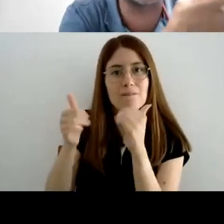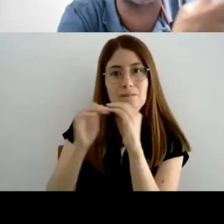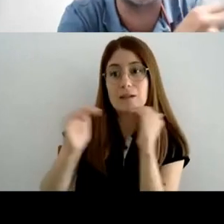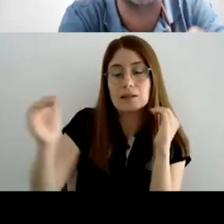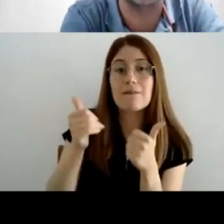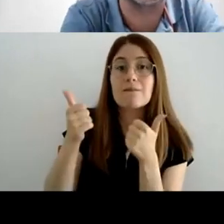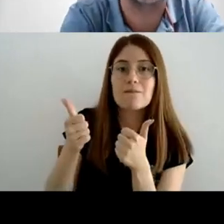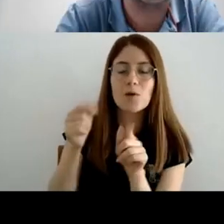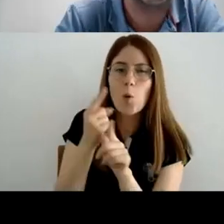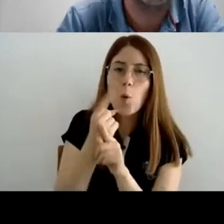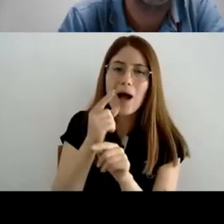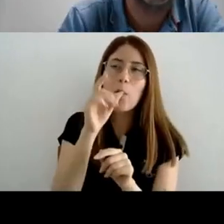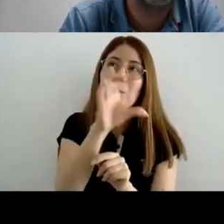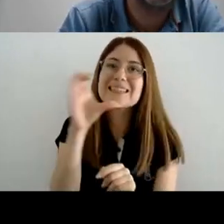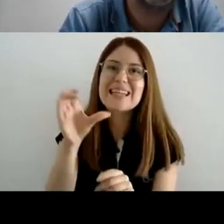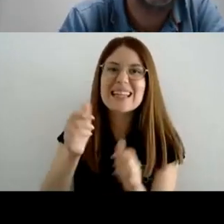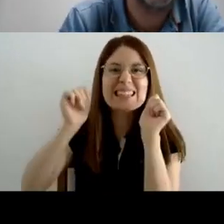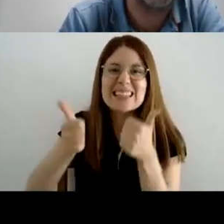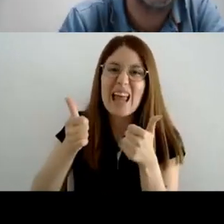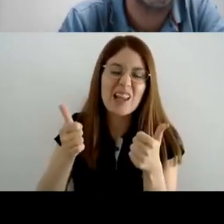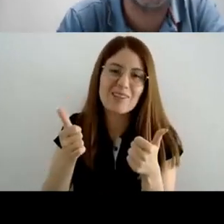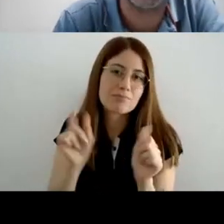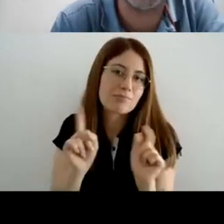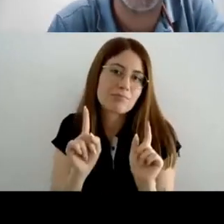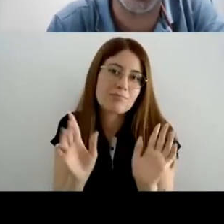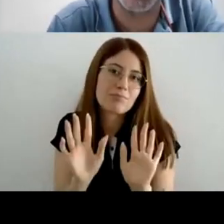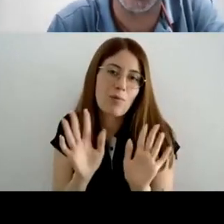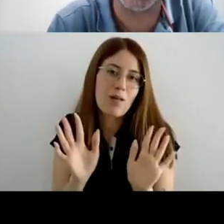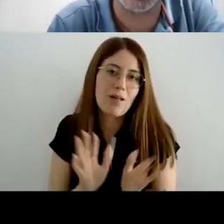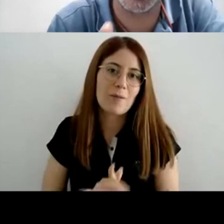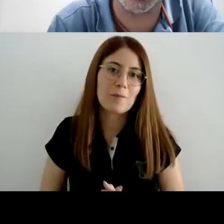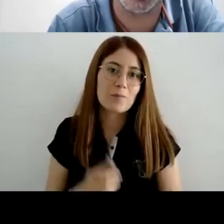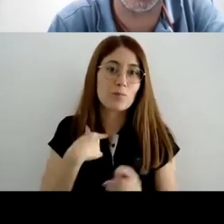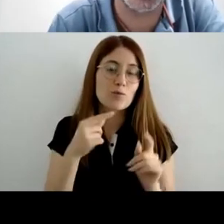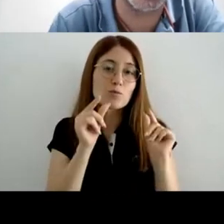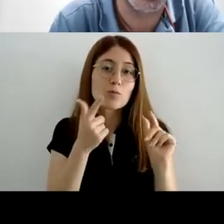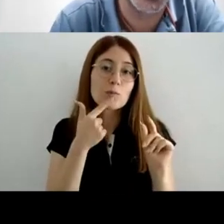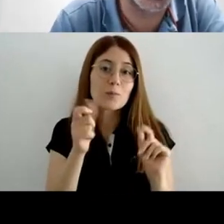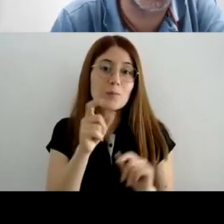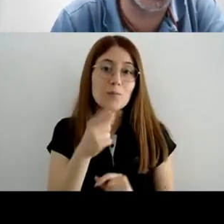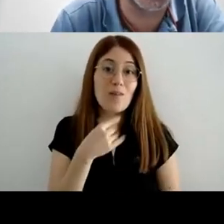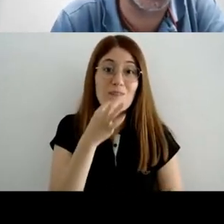propriamente uma ciência muito exata. Eu reparei que quando falei no Porto, a doutora Rita